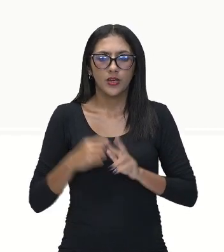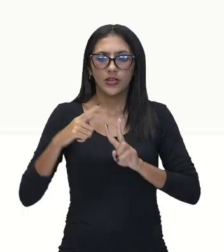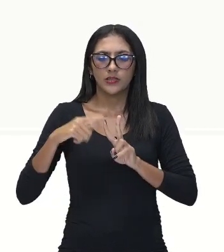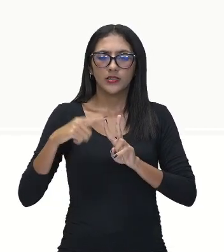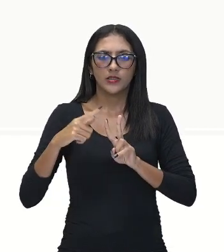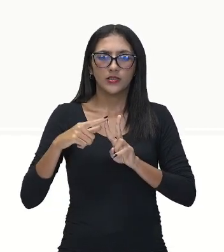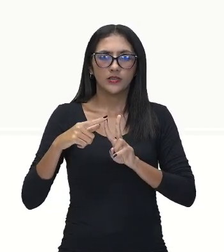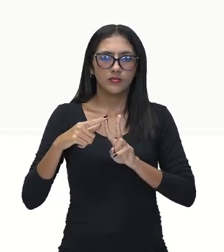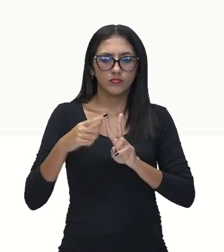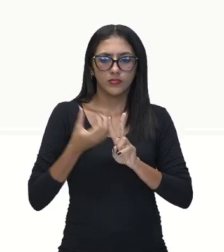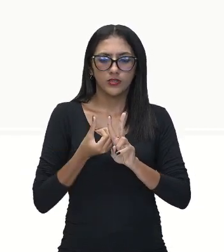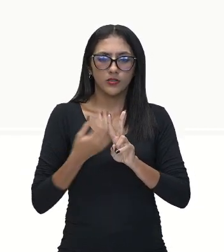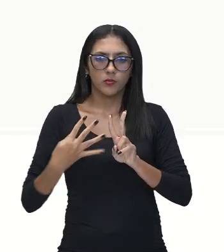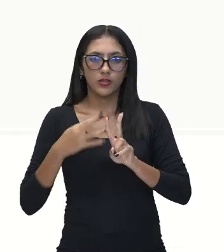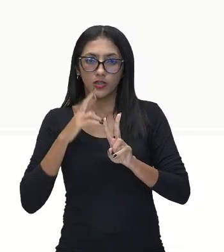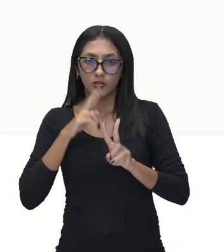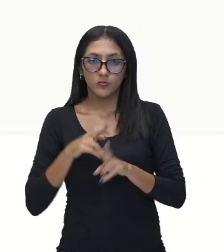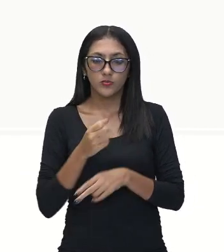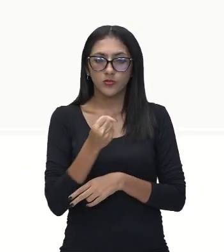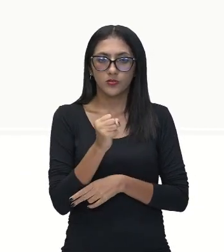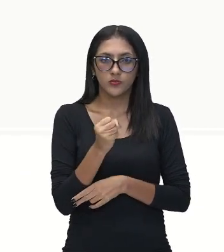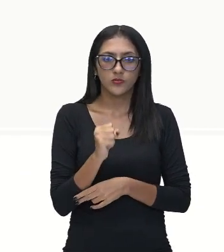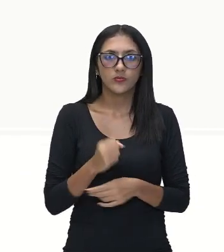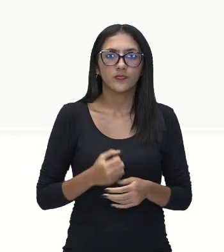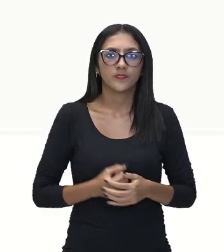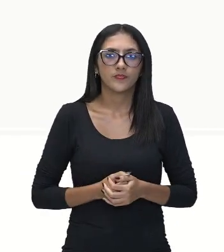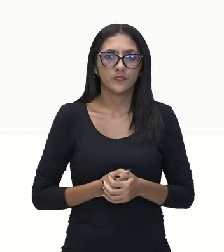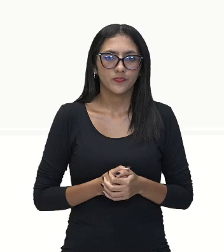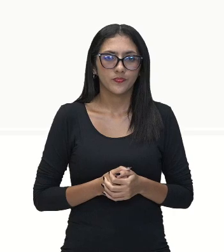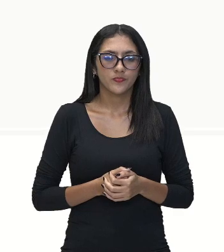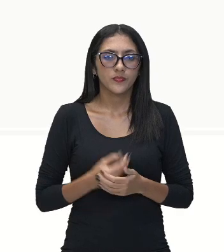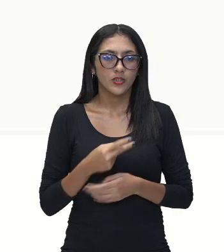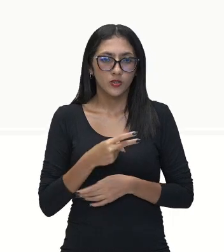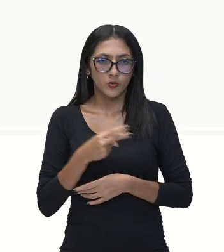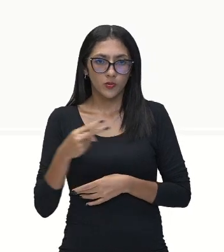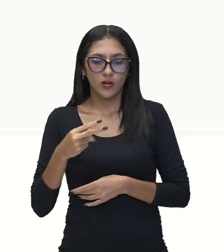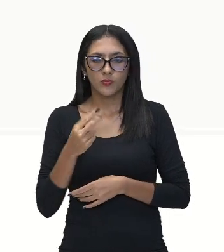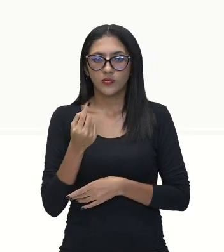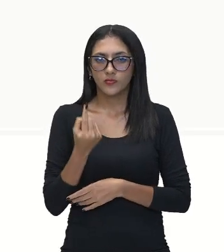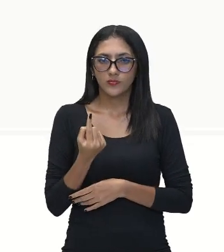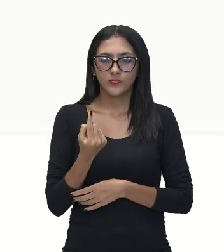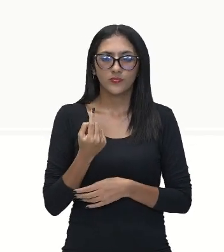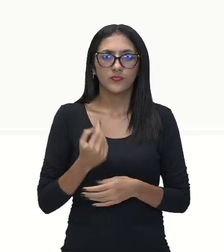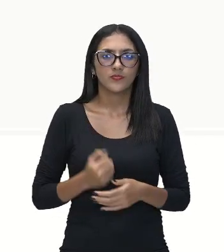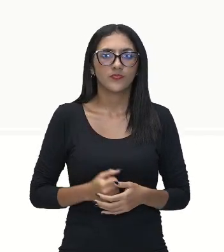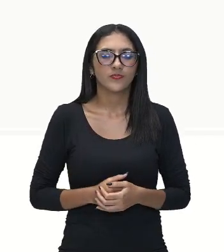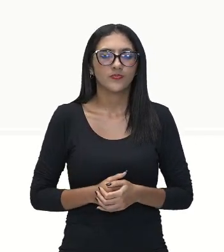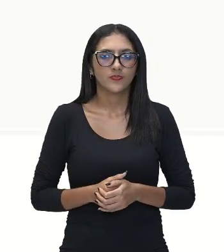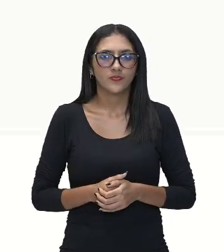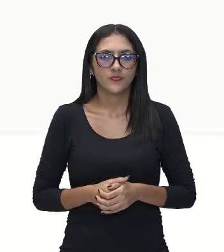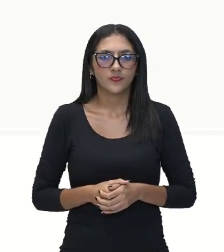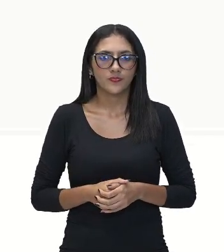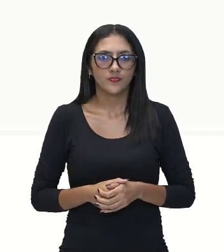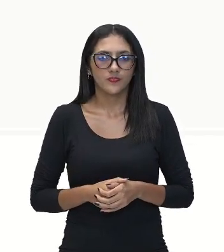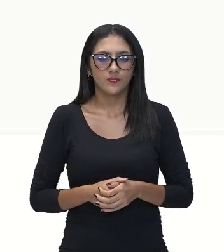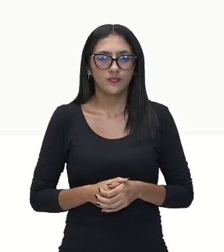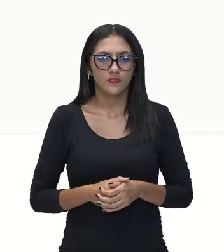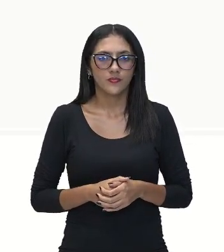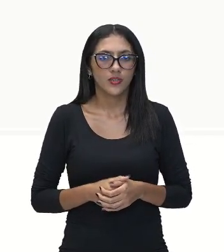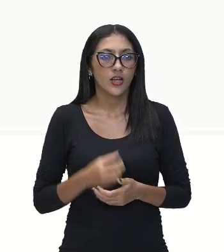é 8 igual a 1 Beleza agora é só a gente